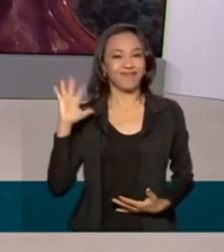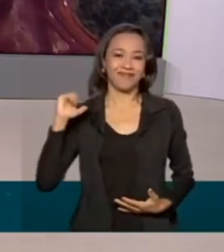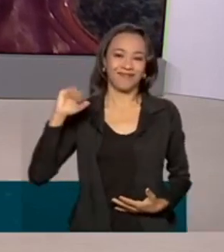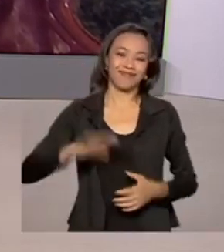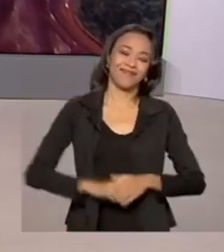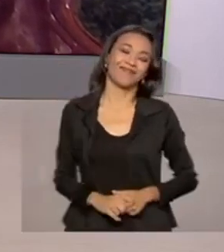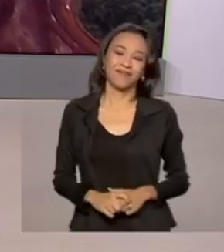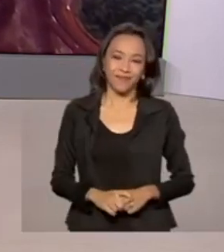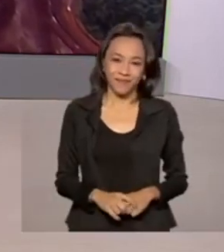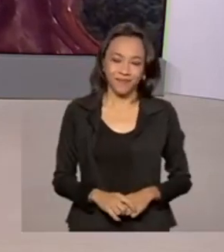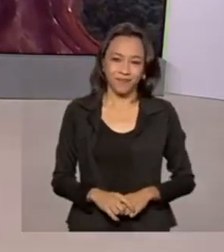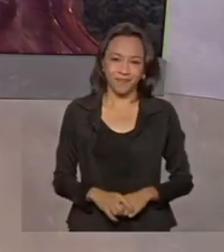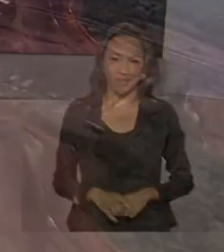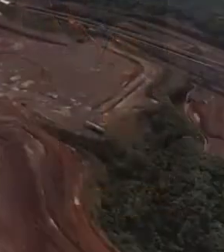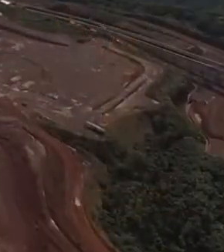tchau.